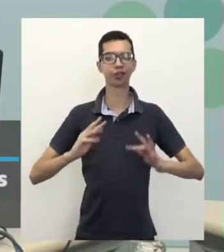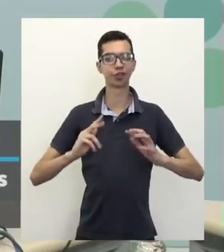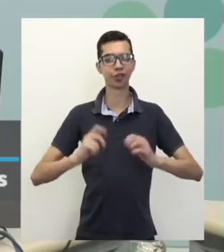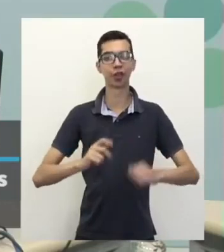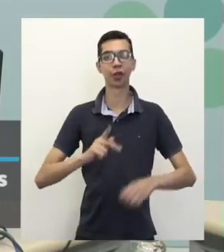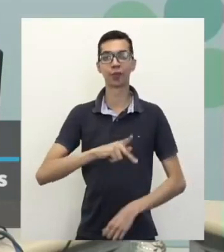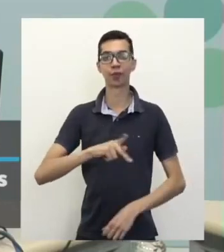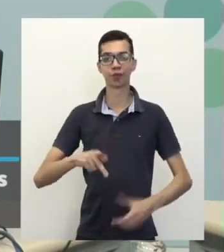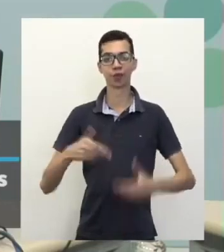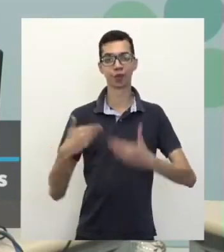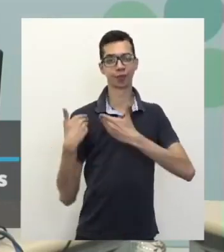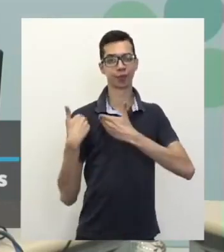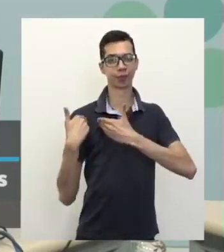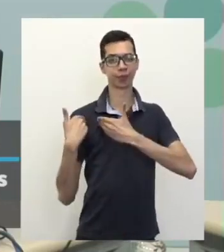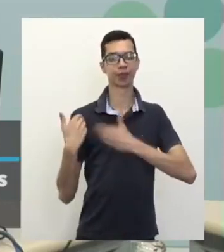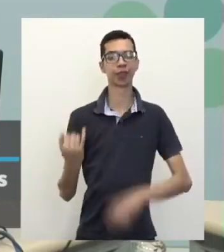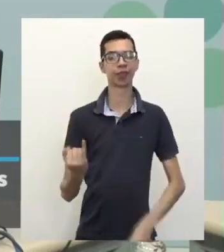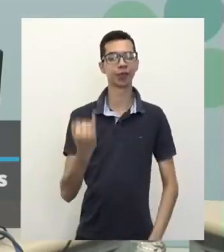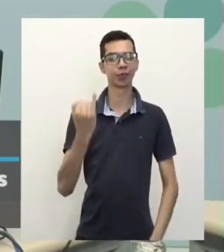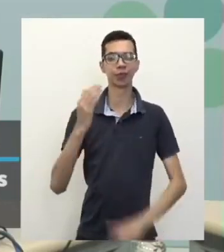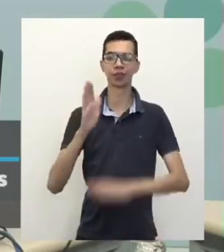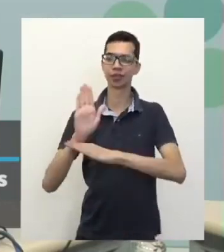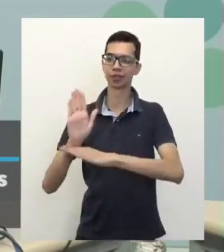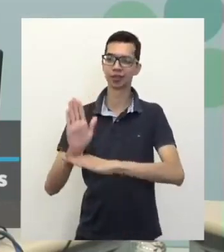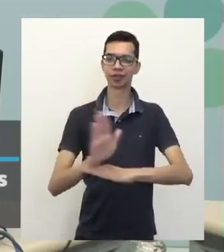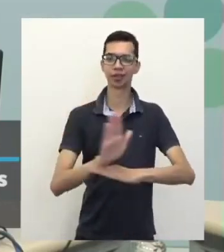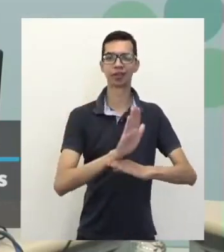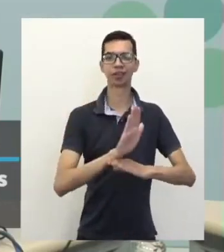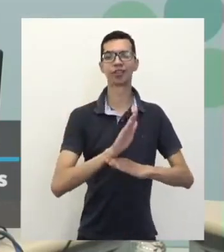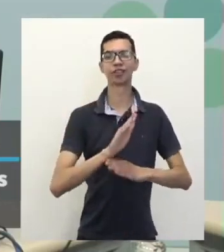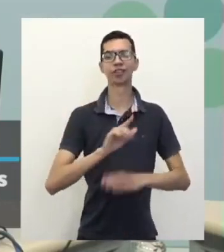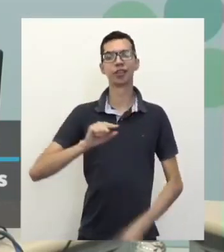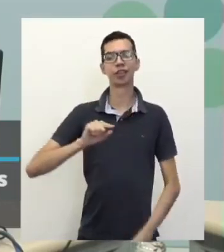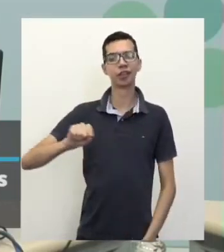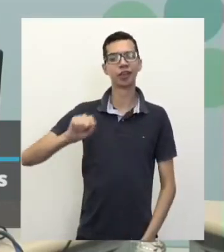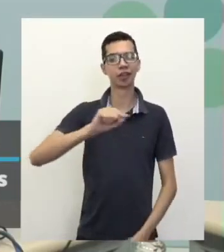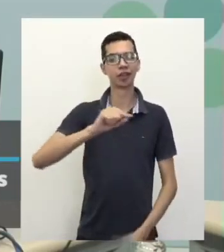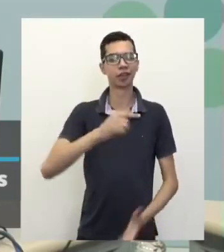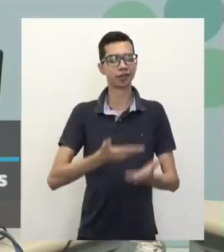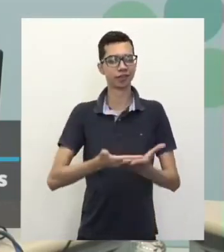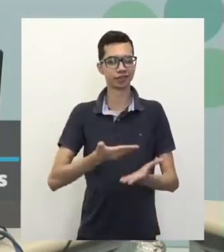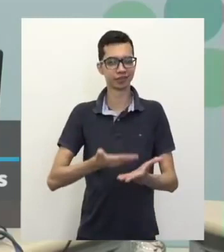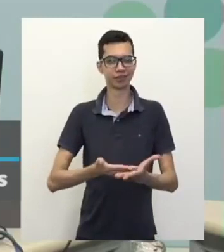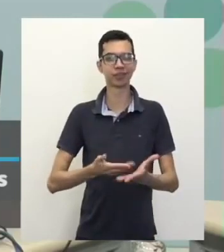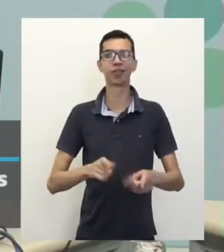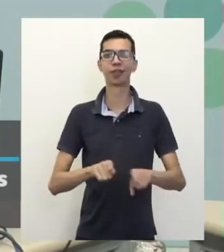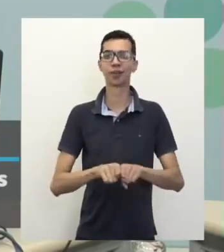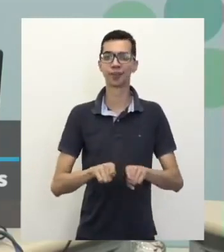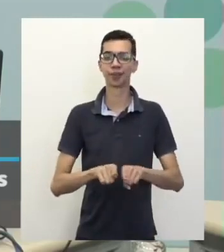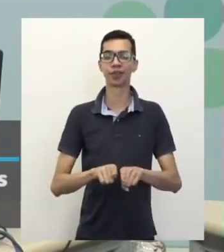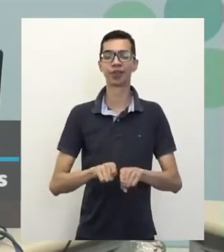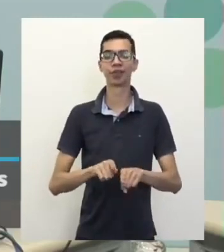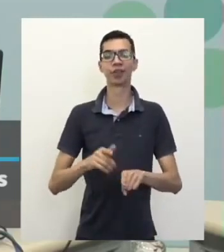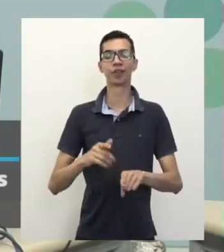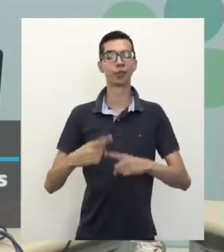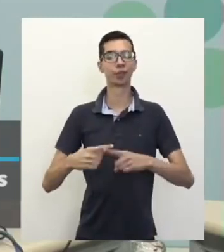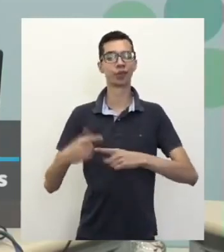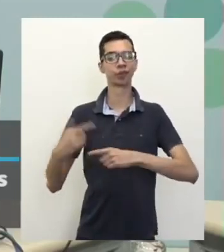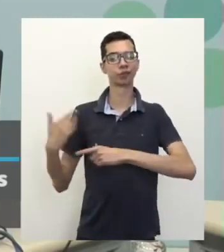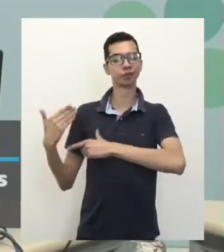super importante para a formação dos nossos estudantes, né, por essa jornada que nós aqui, né,